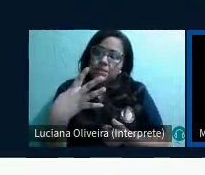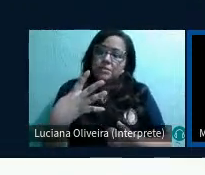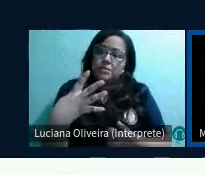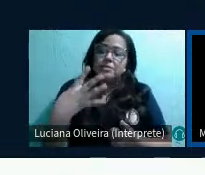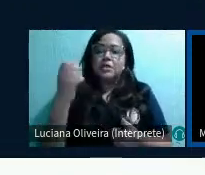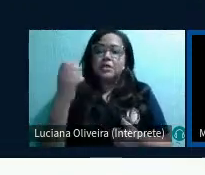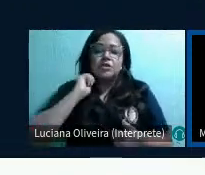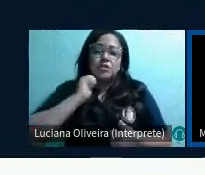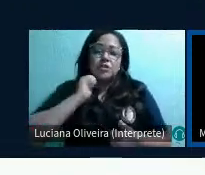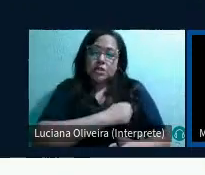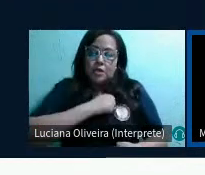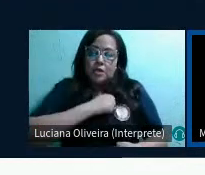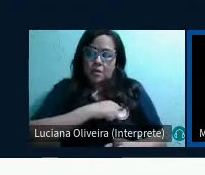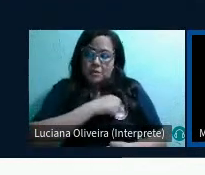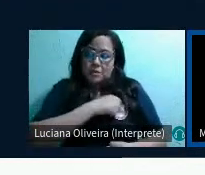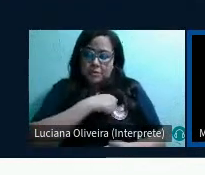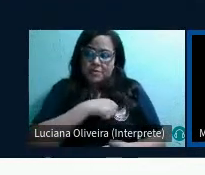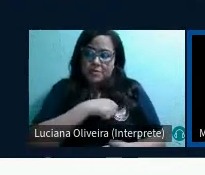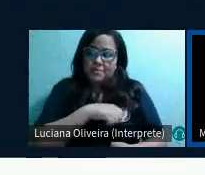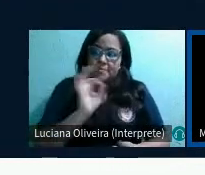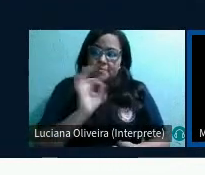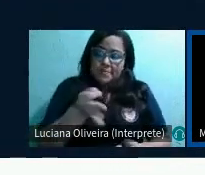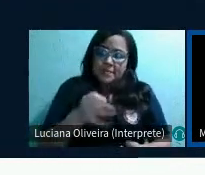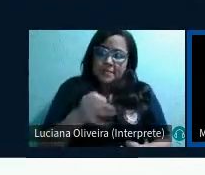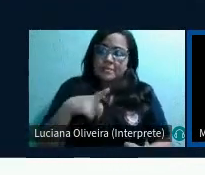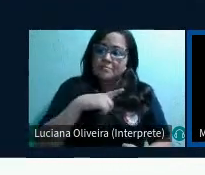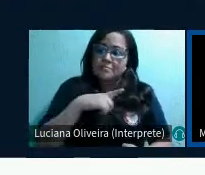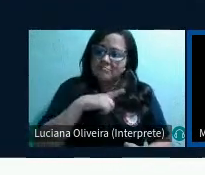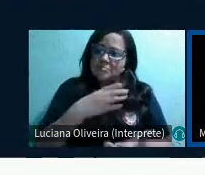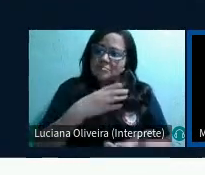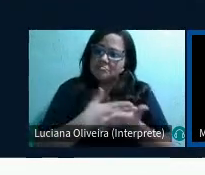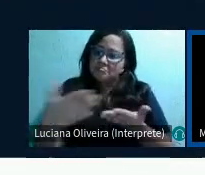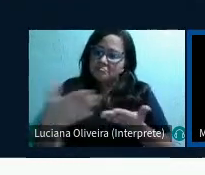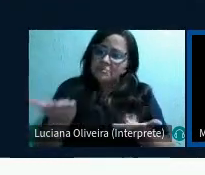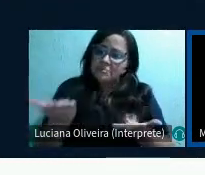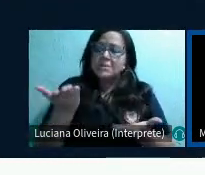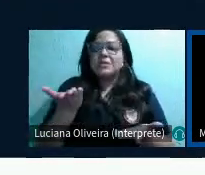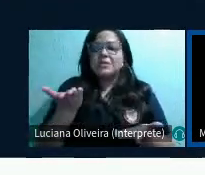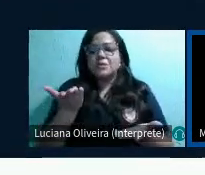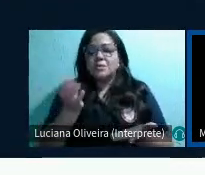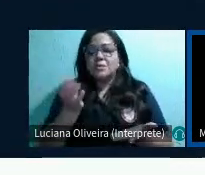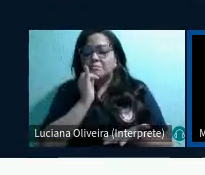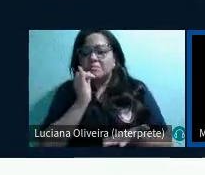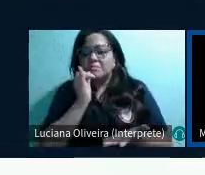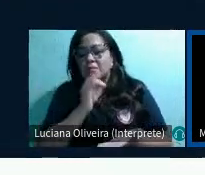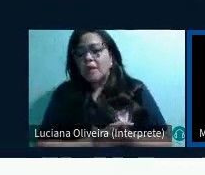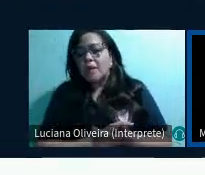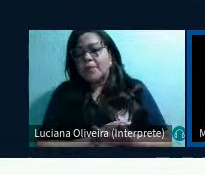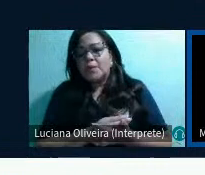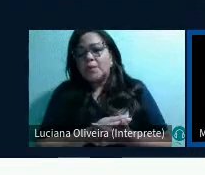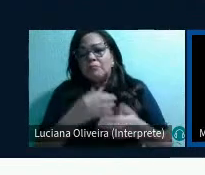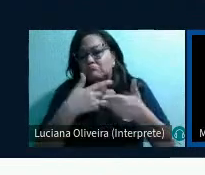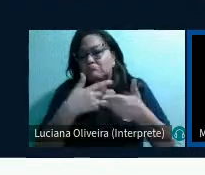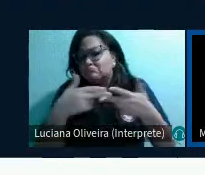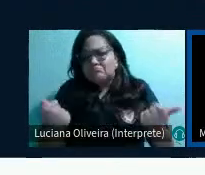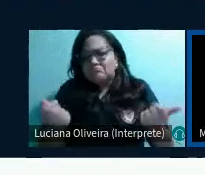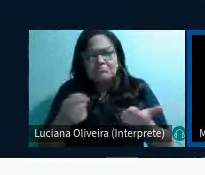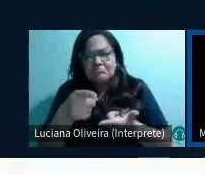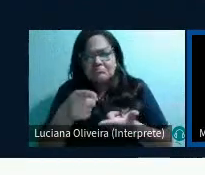mais introdutórias. Essa prova ela vai estar trabalhando questões que a gente já aprende na escola,